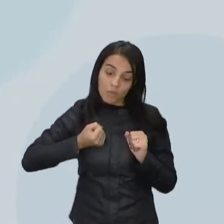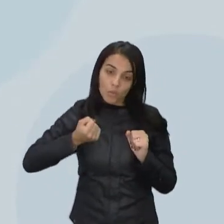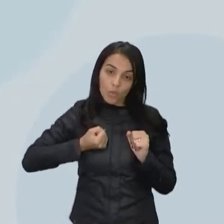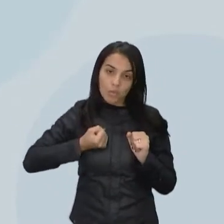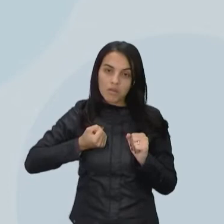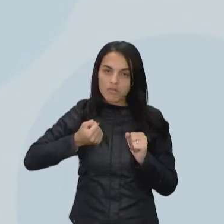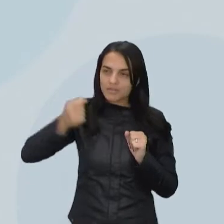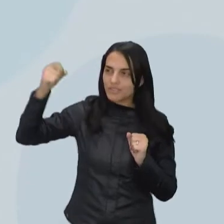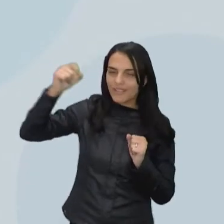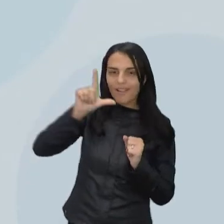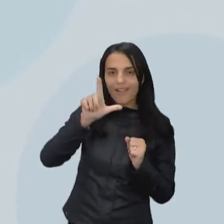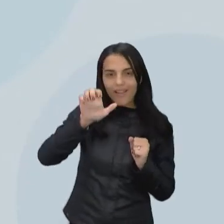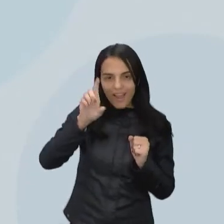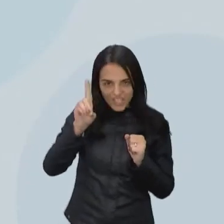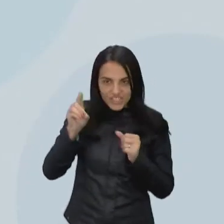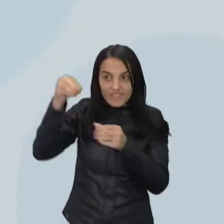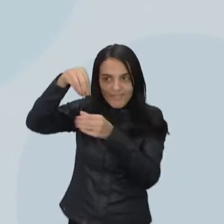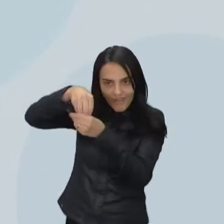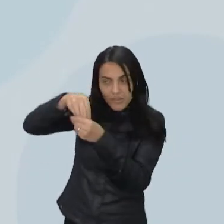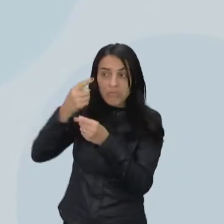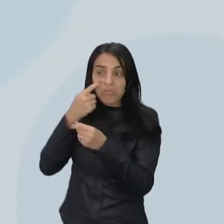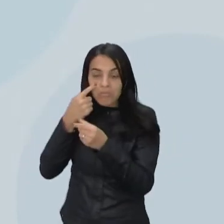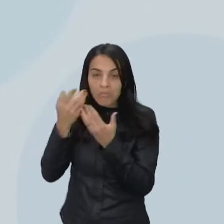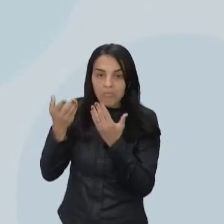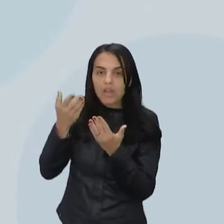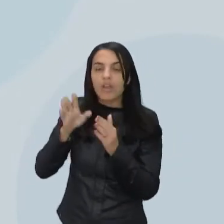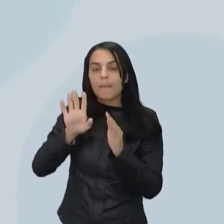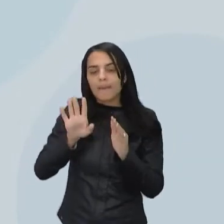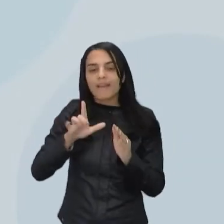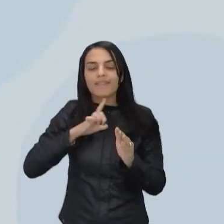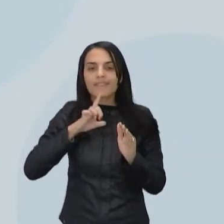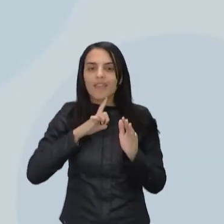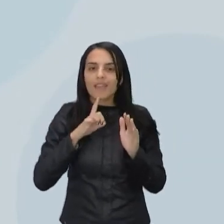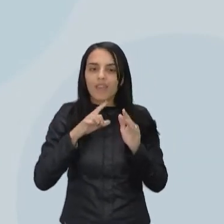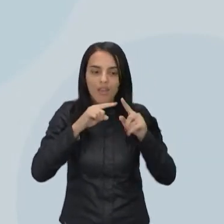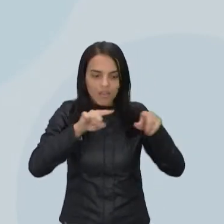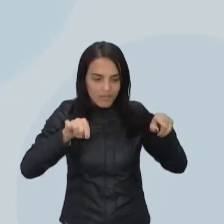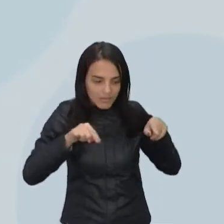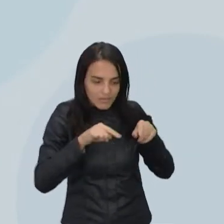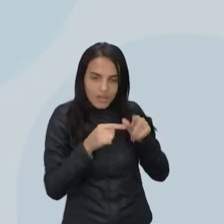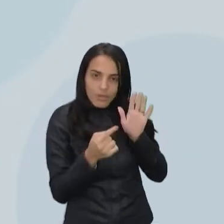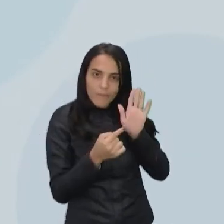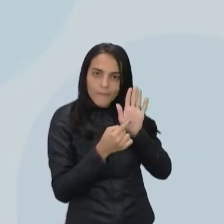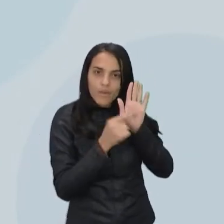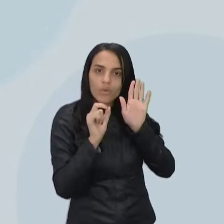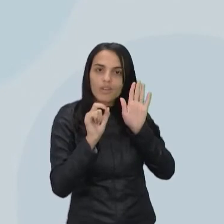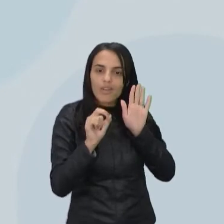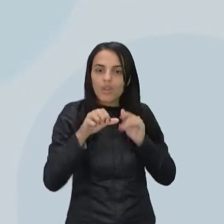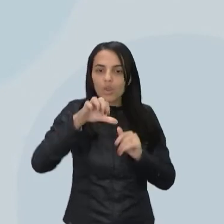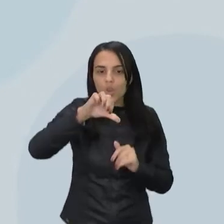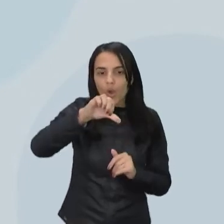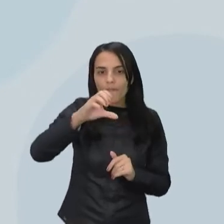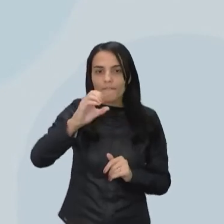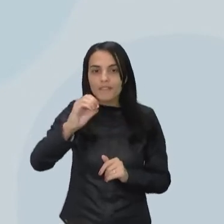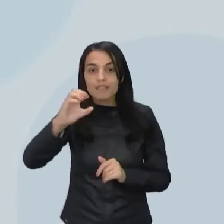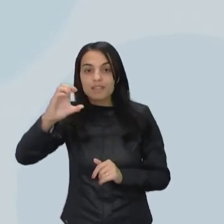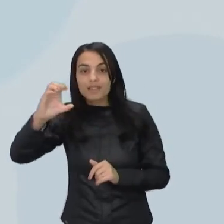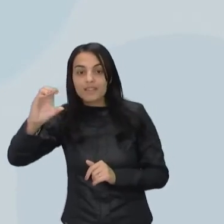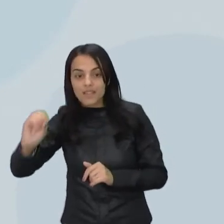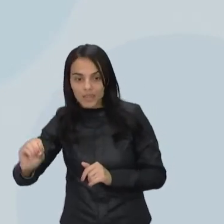LEDs que está lá, mas a gente tem aí numa embalagem marcando 900 lumens